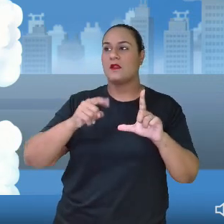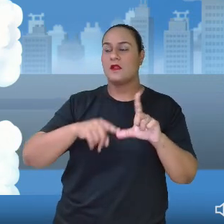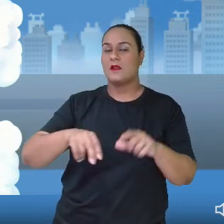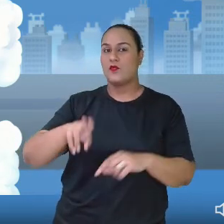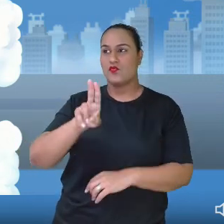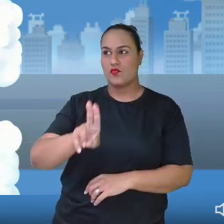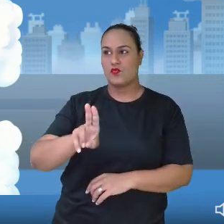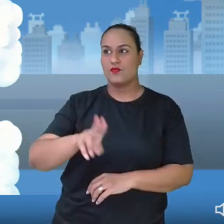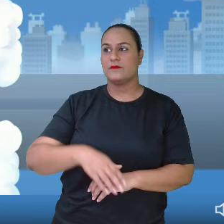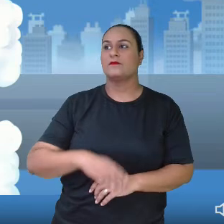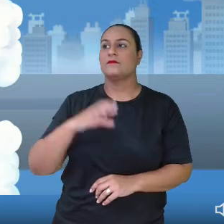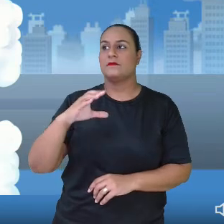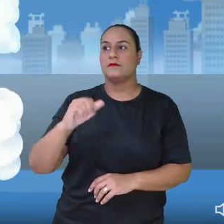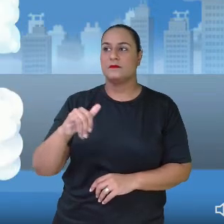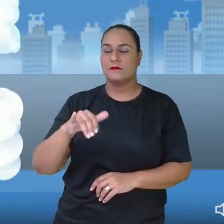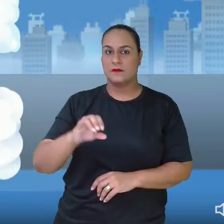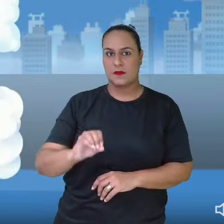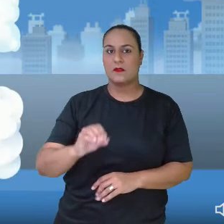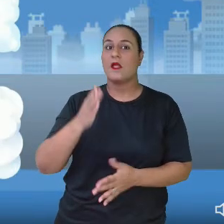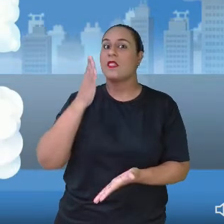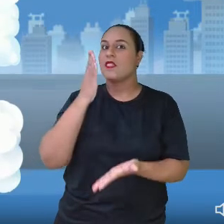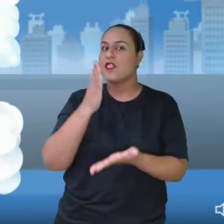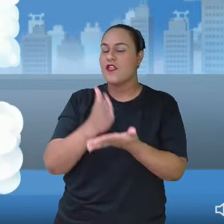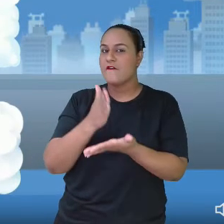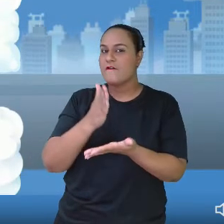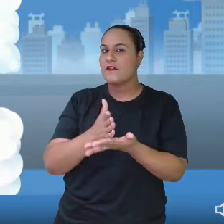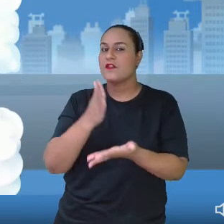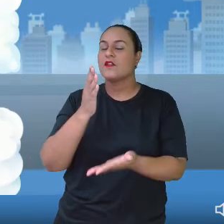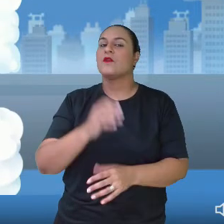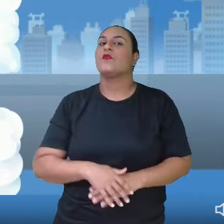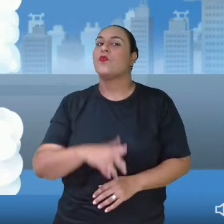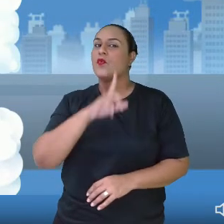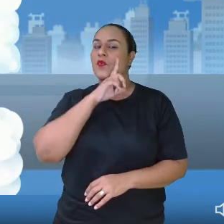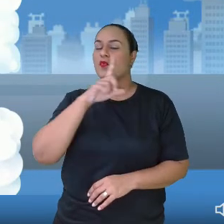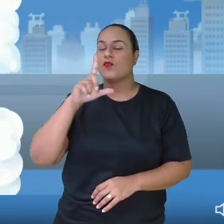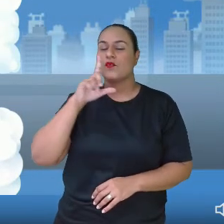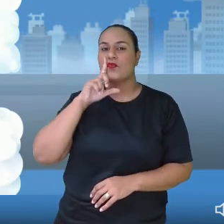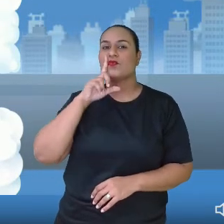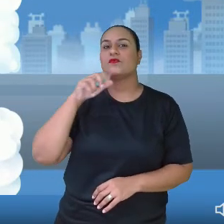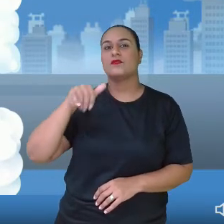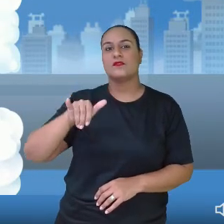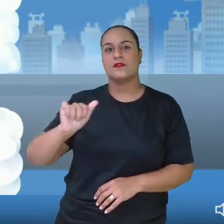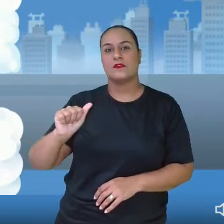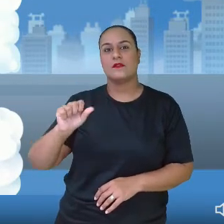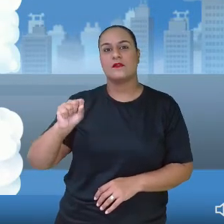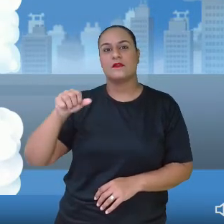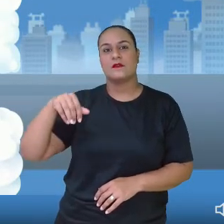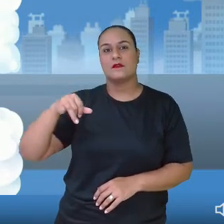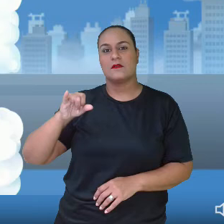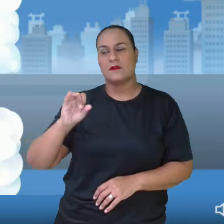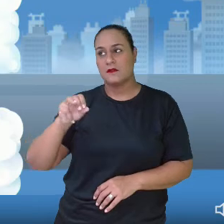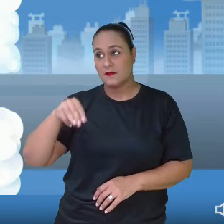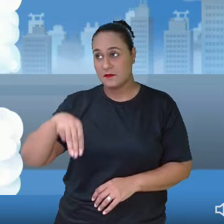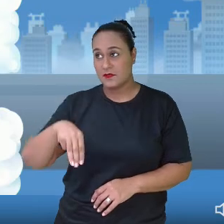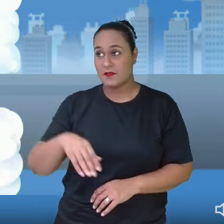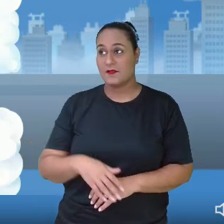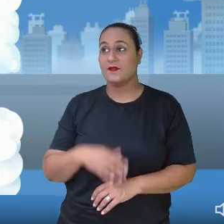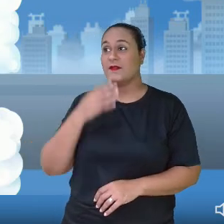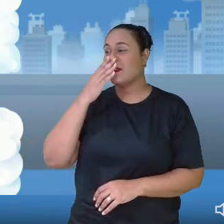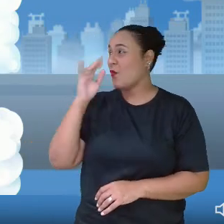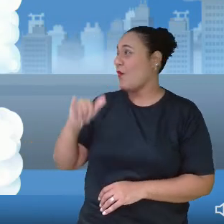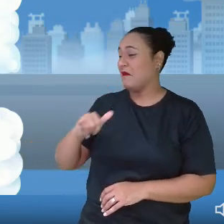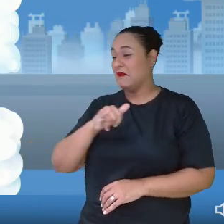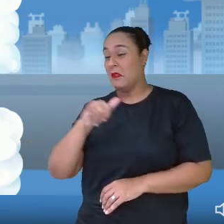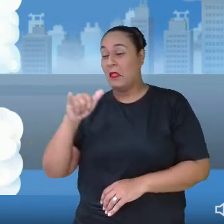U. Caio dividiu o lanche com Yasmin. O avião ainda, o piloto estava lá